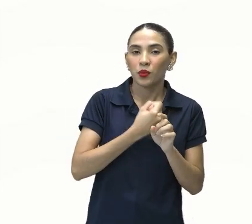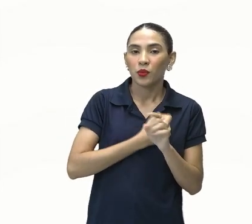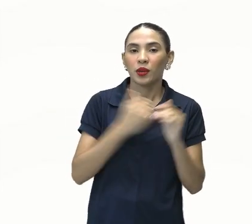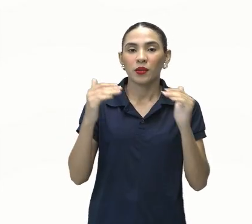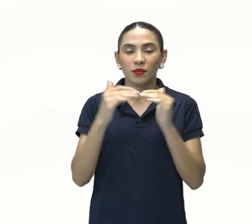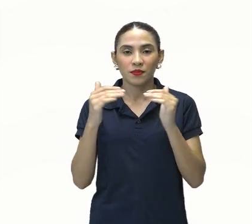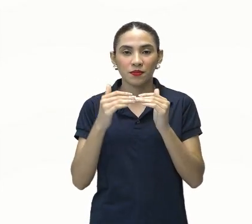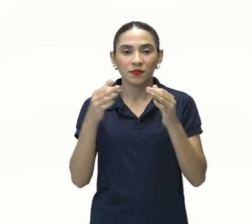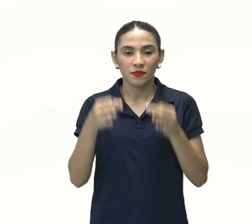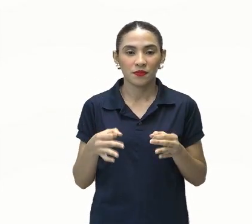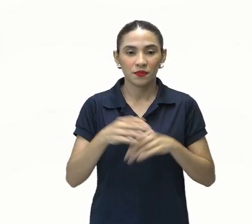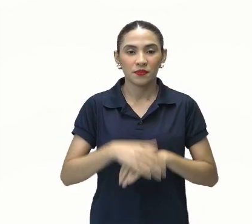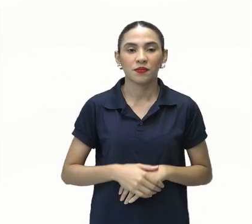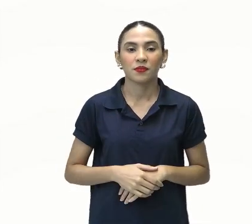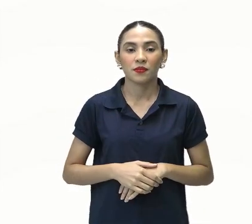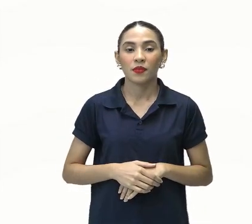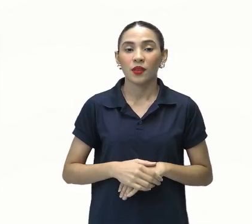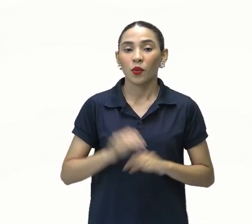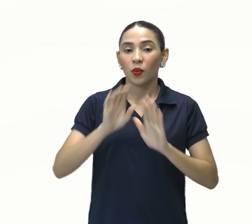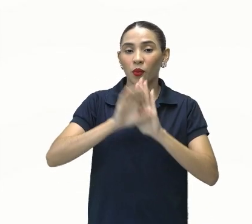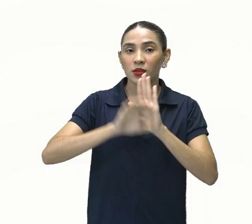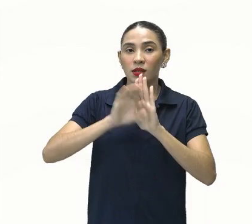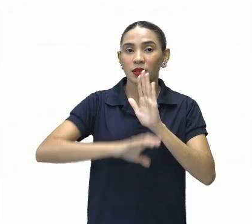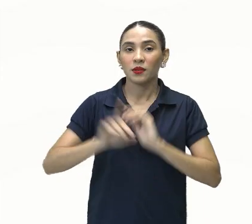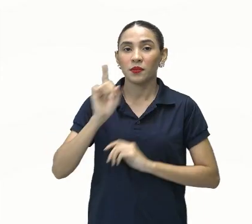nossa definição.